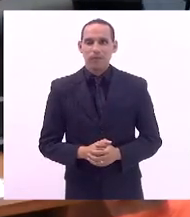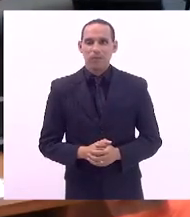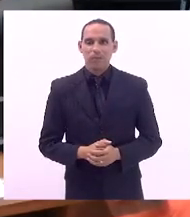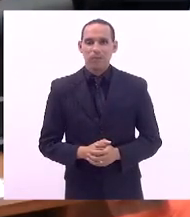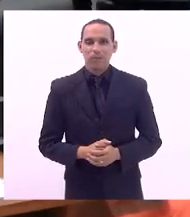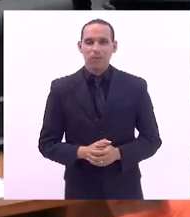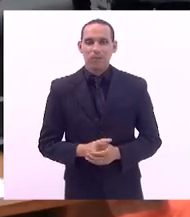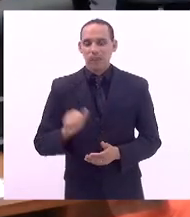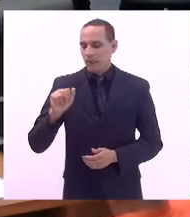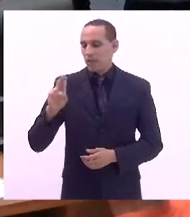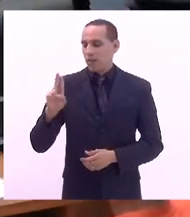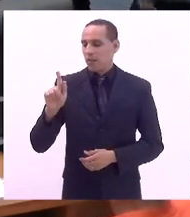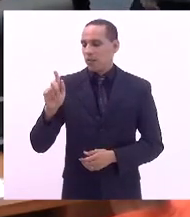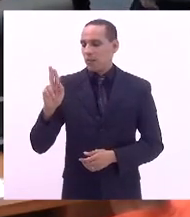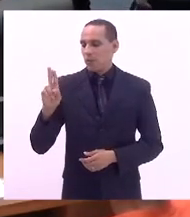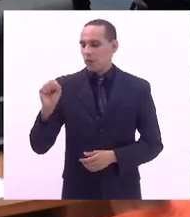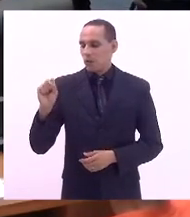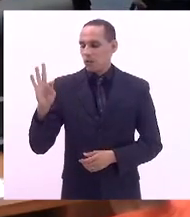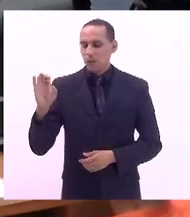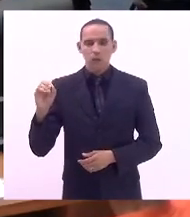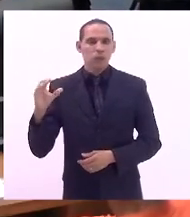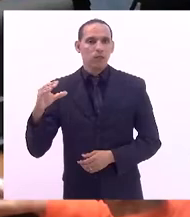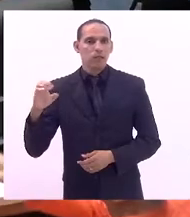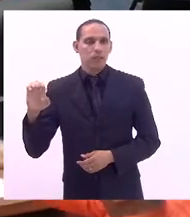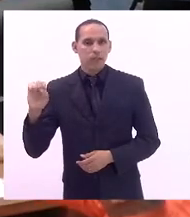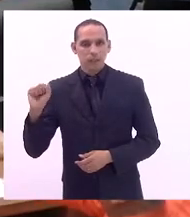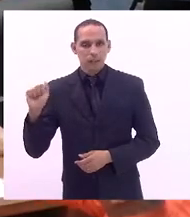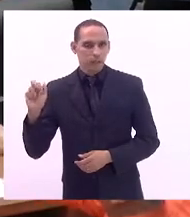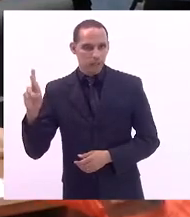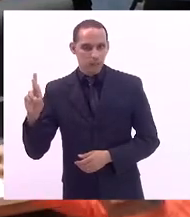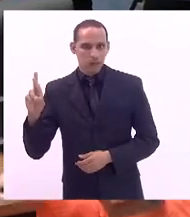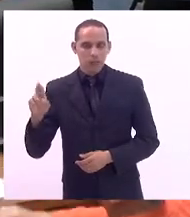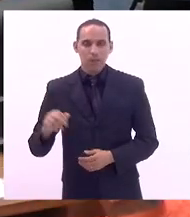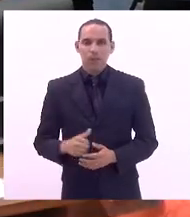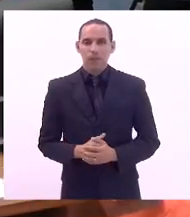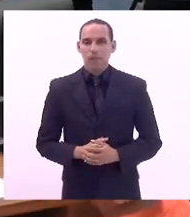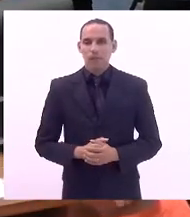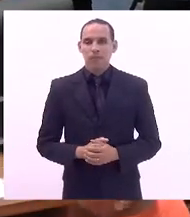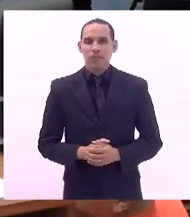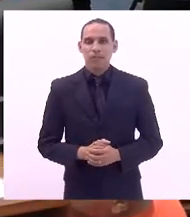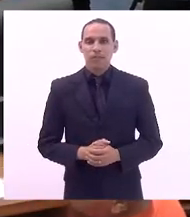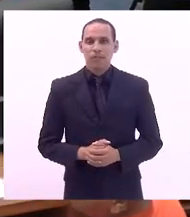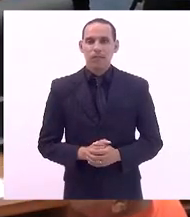Oi Augusto César Quintela de Azeredo Bastos